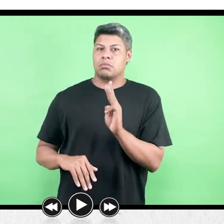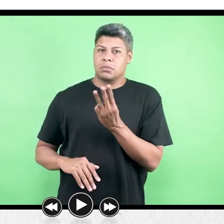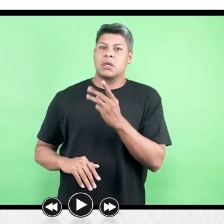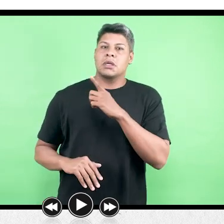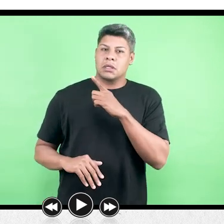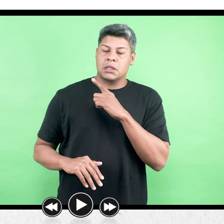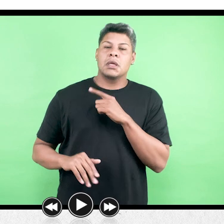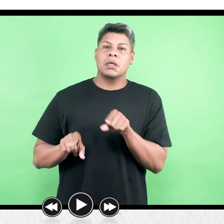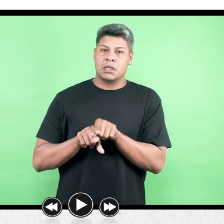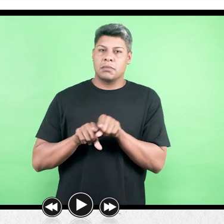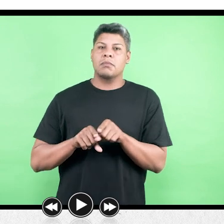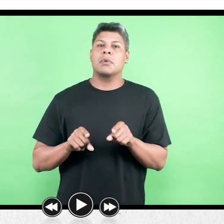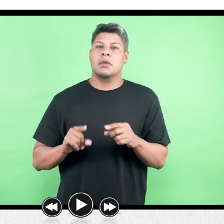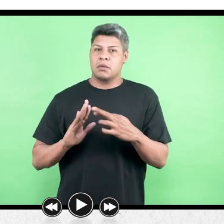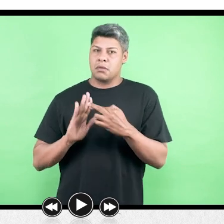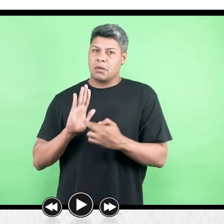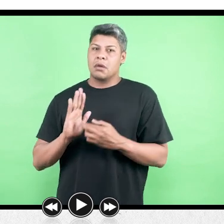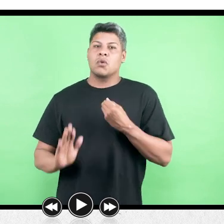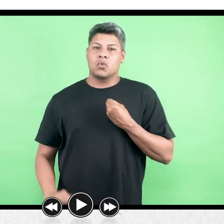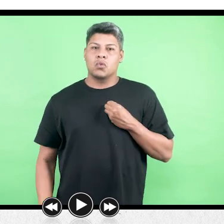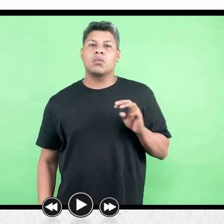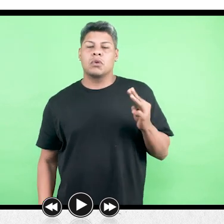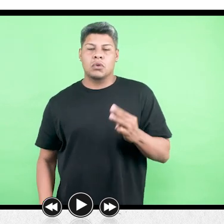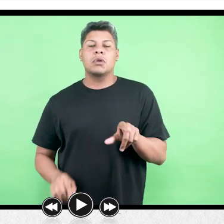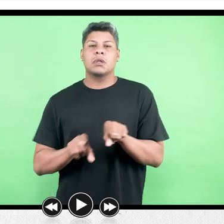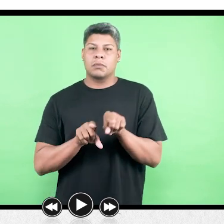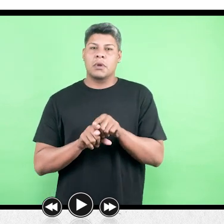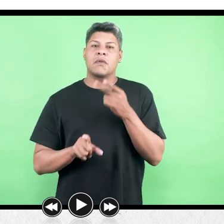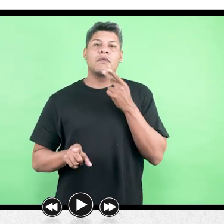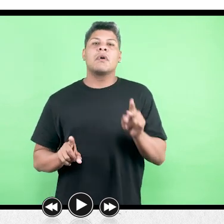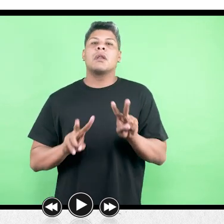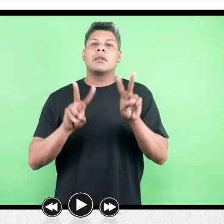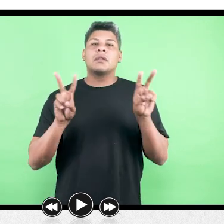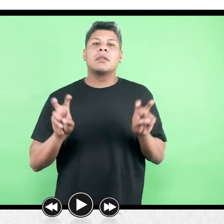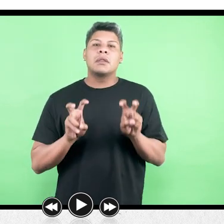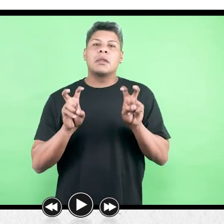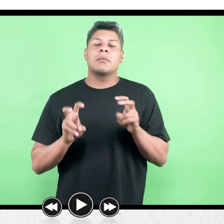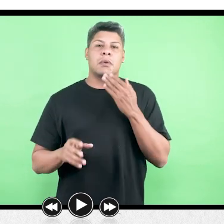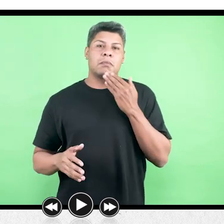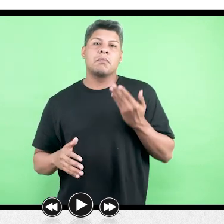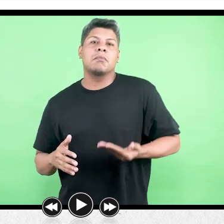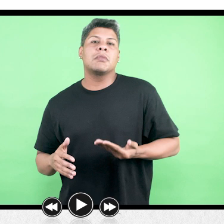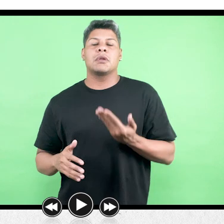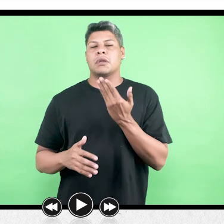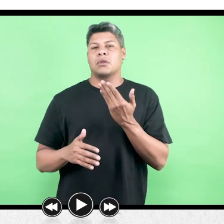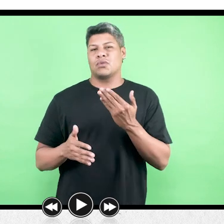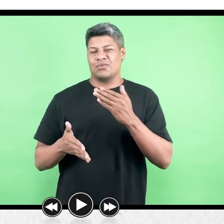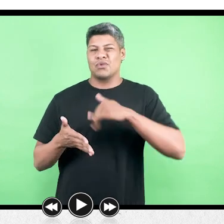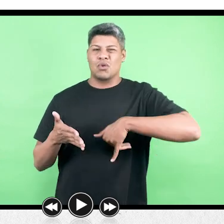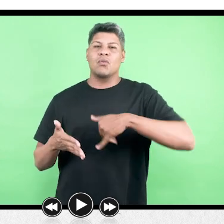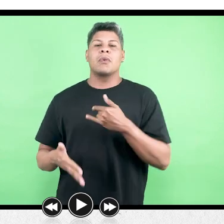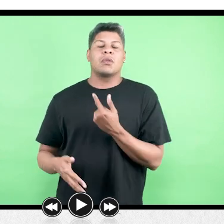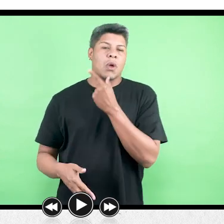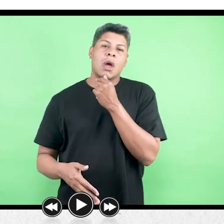do Conselho Nacional de Recursos Hídricos, que também trata sobre a outorga. Então, quem é que